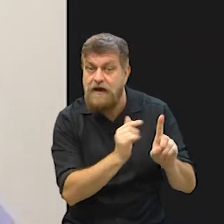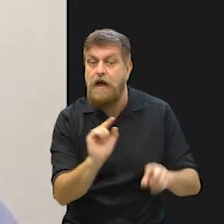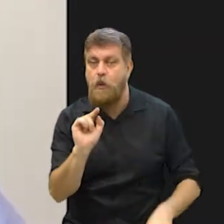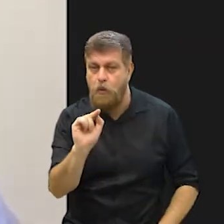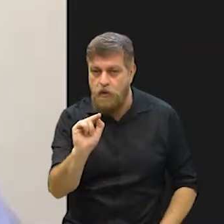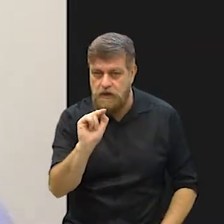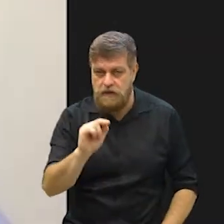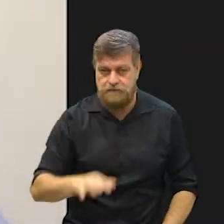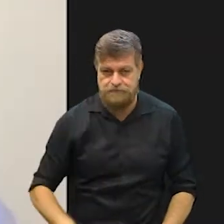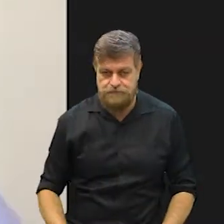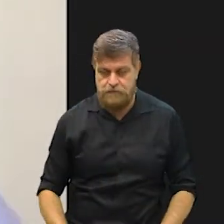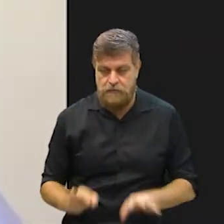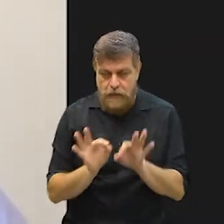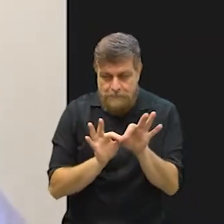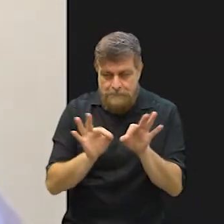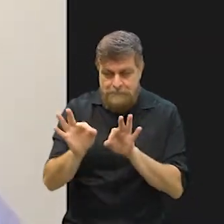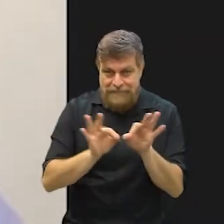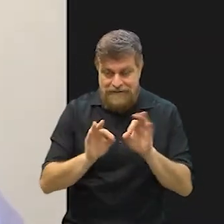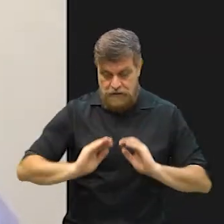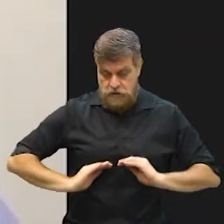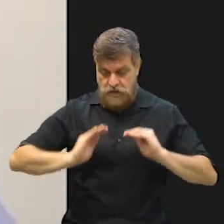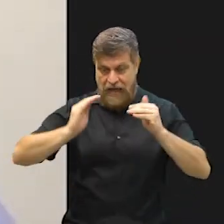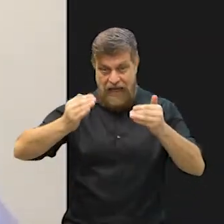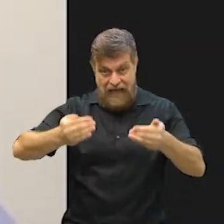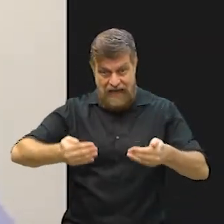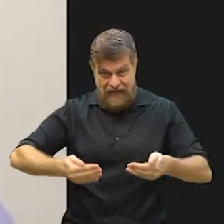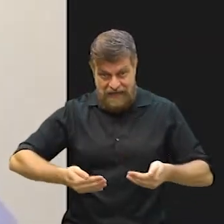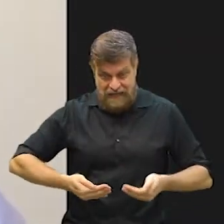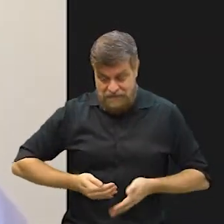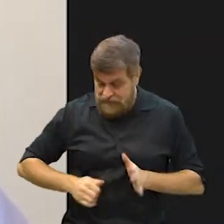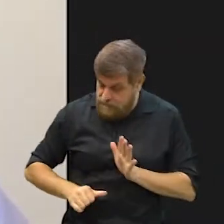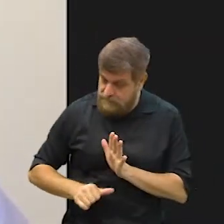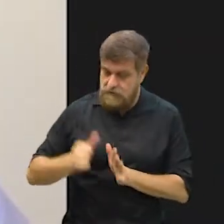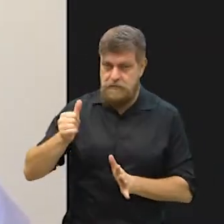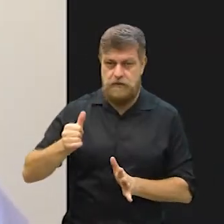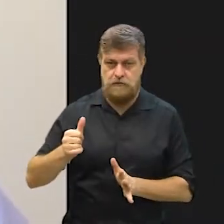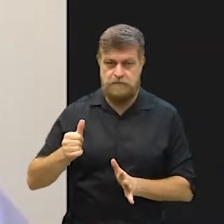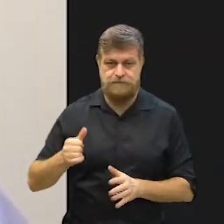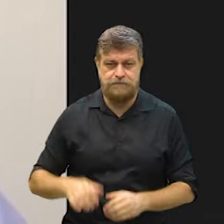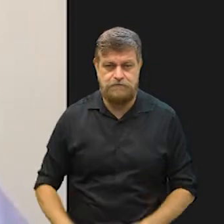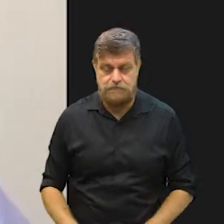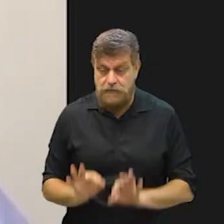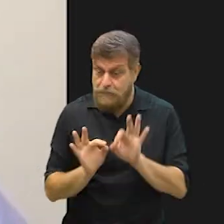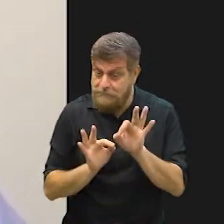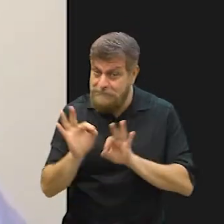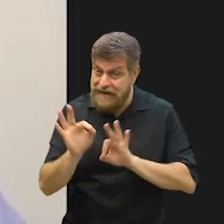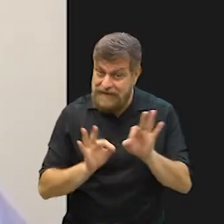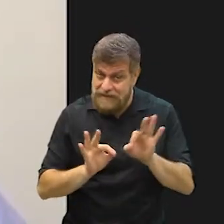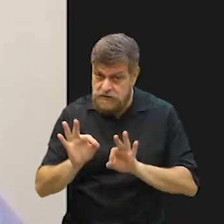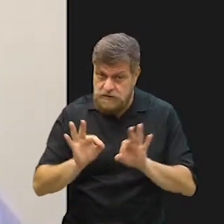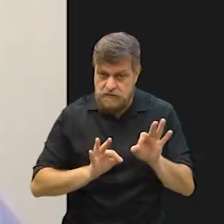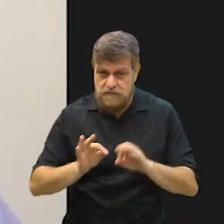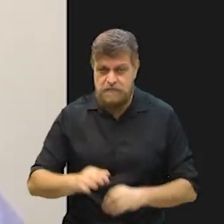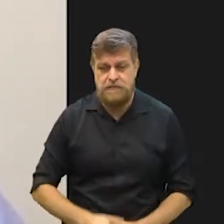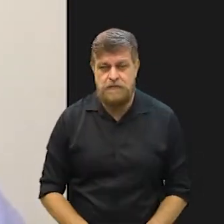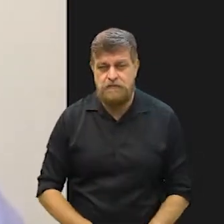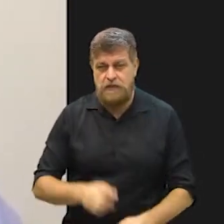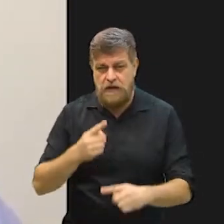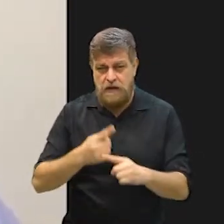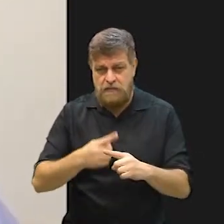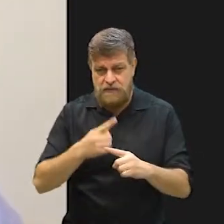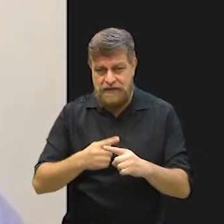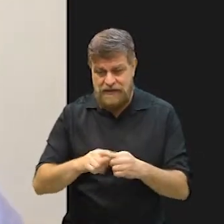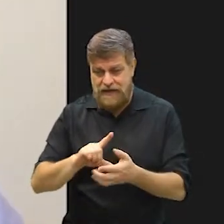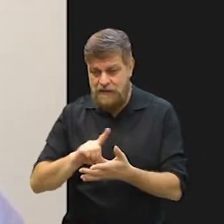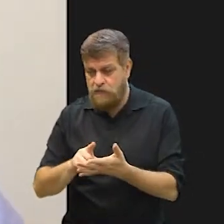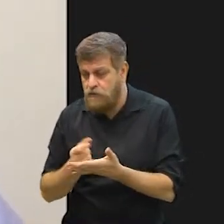seguinte: planeje a sua gestação em primeiro lugar, tá? Planeje. Porque